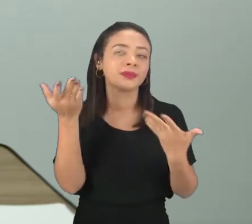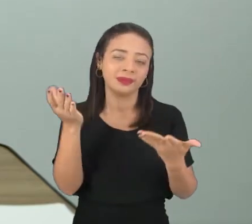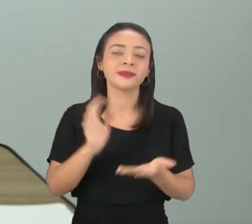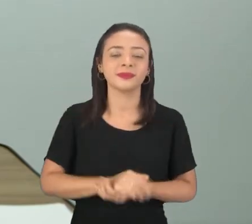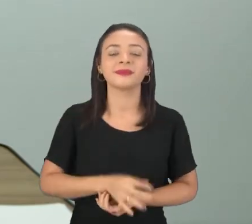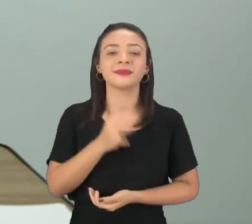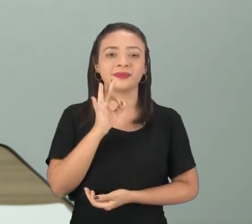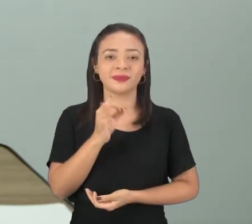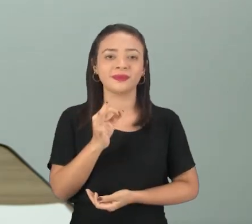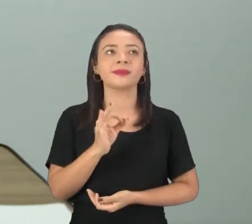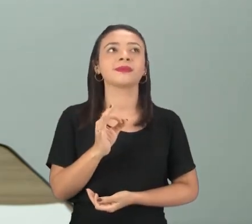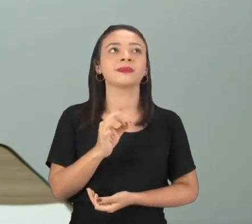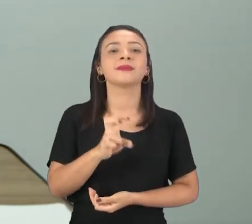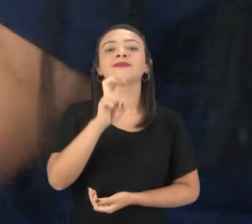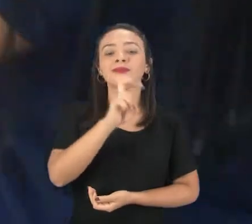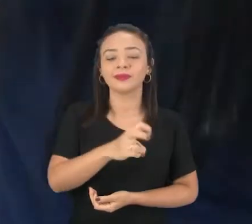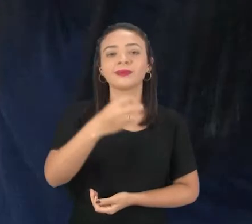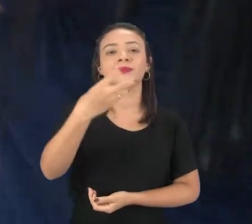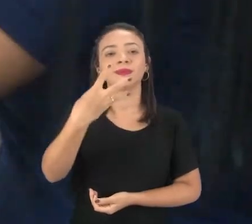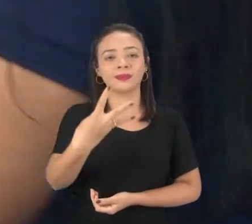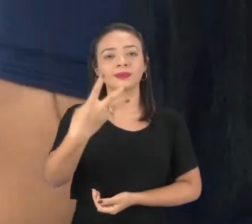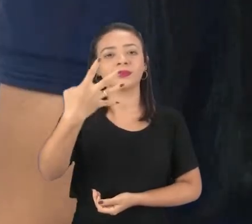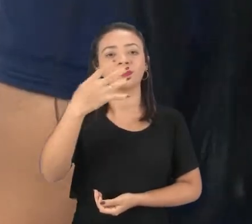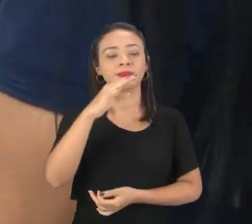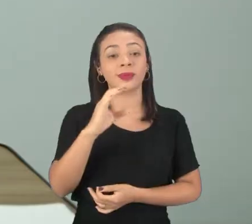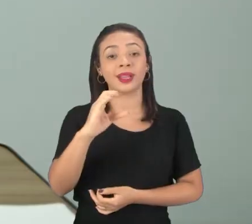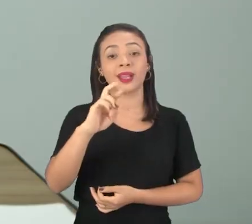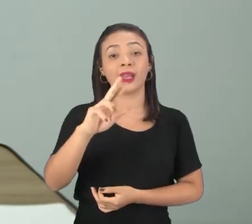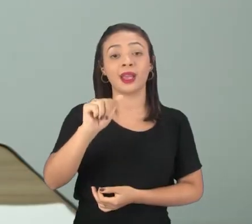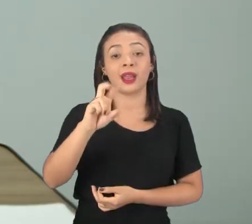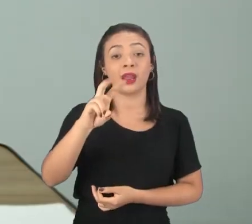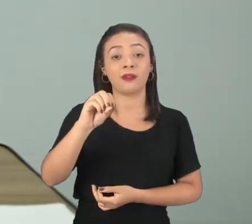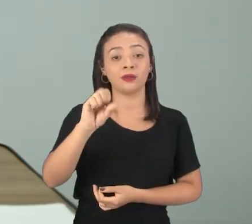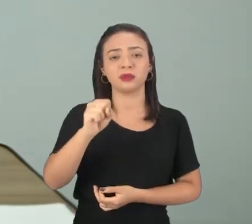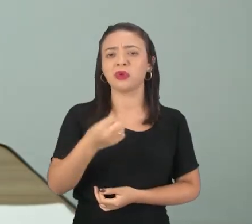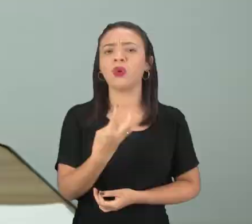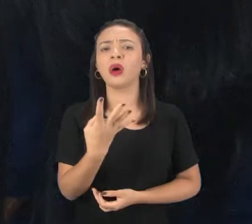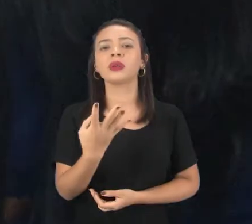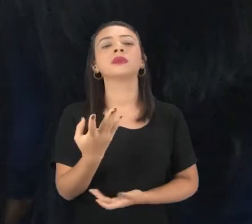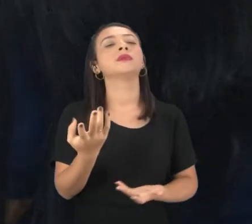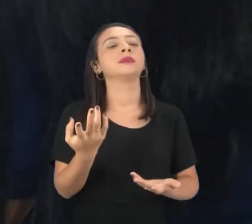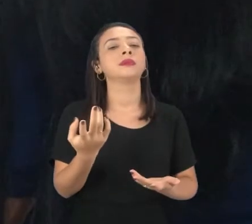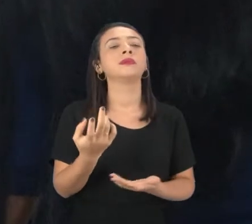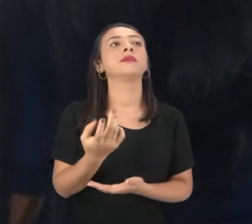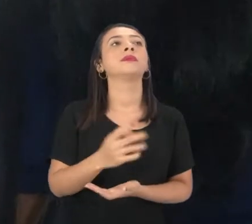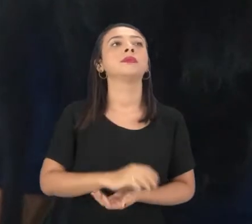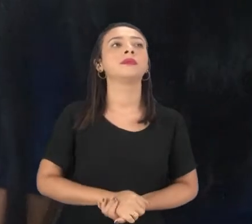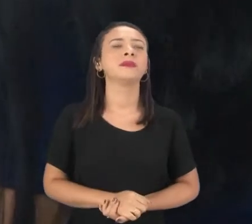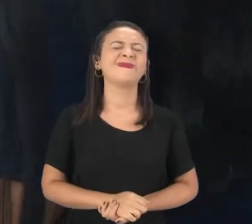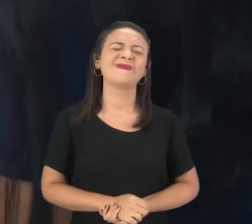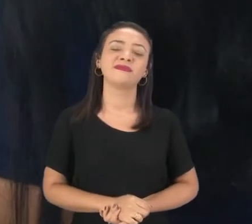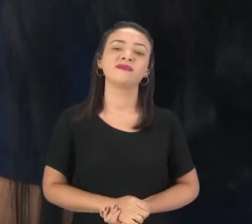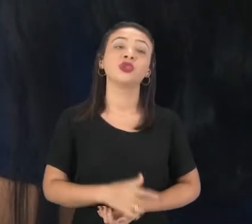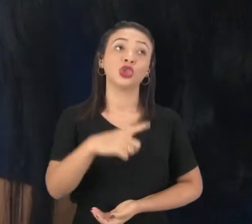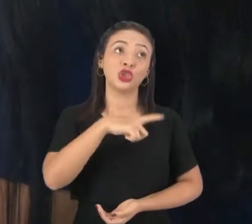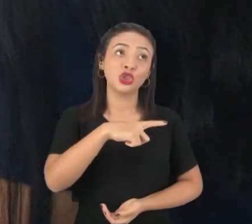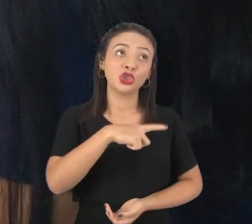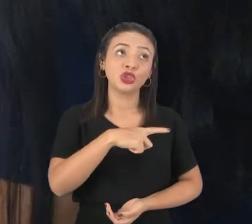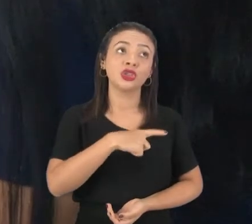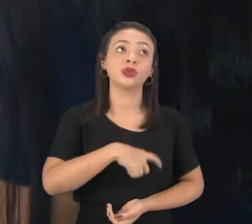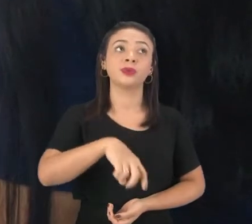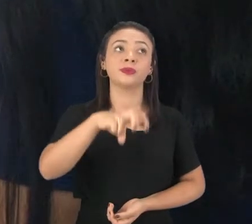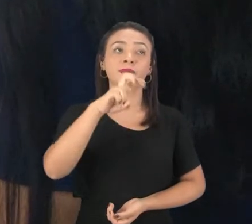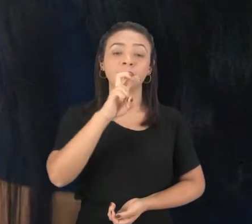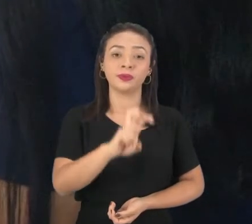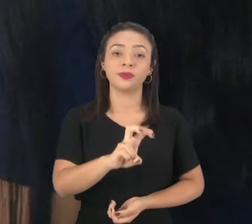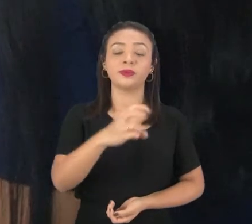então exatamente 534 quilos Então me pergunta quantos eram cal eram sempre pode respondeu